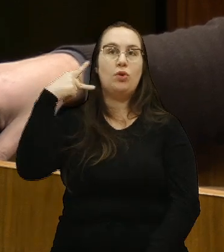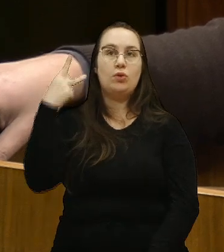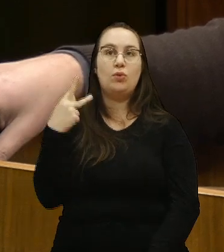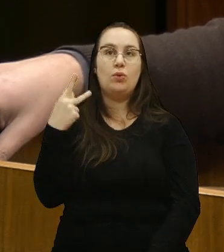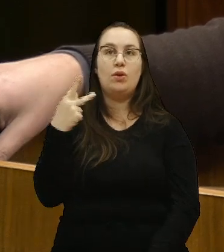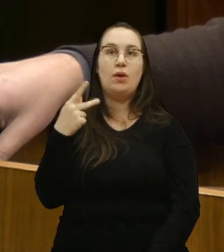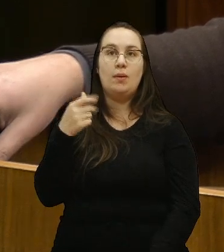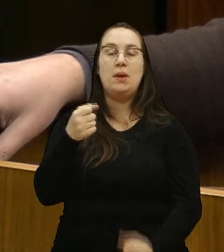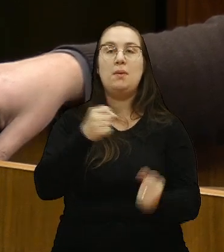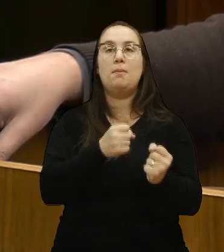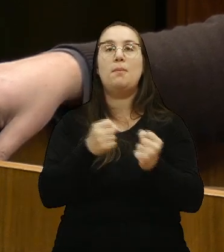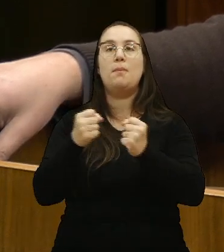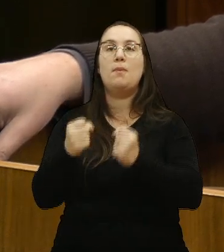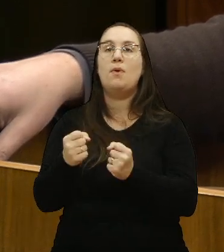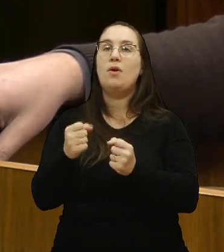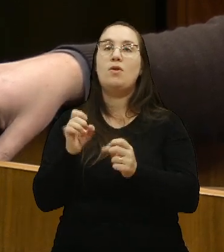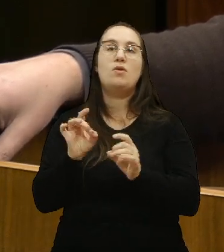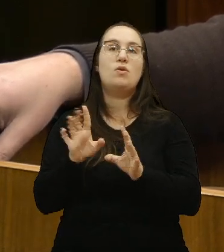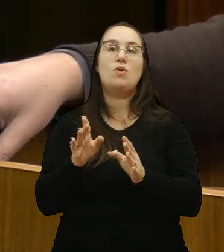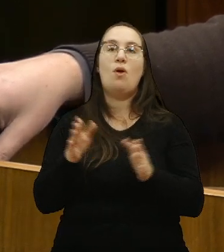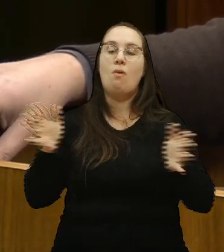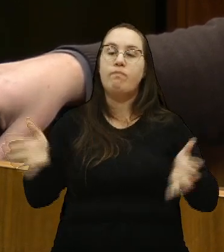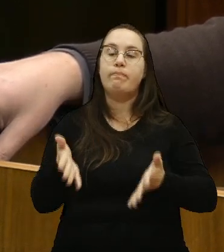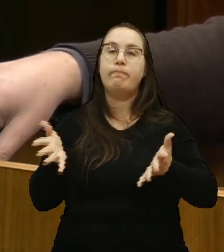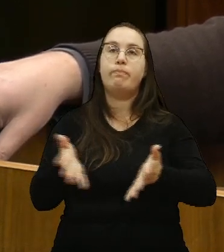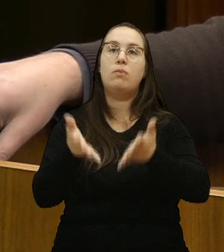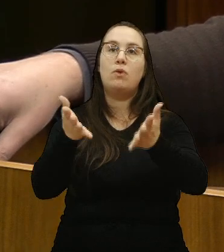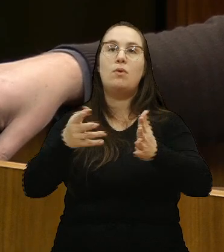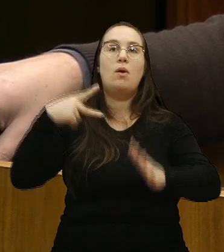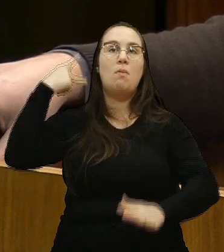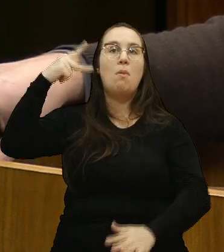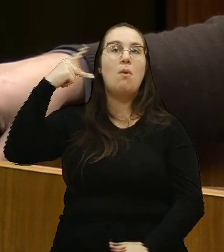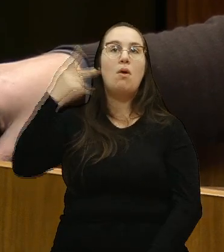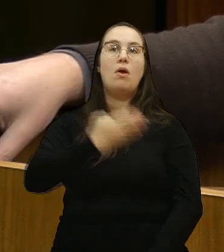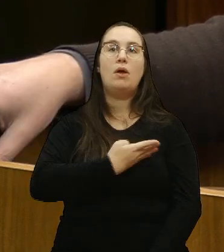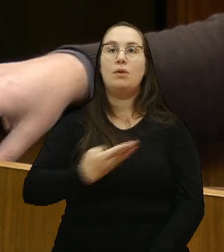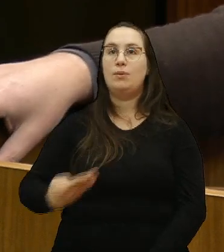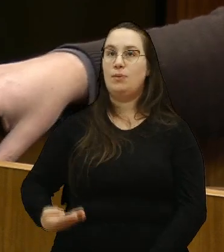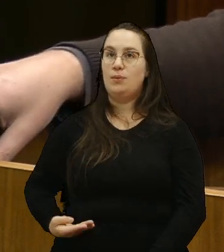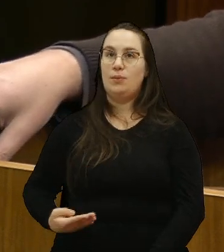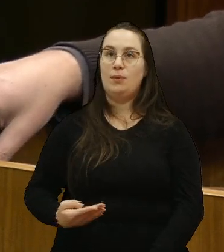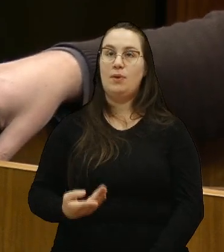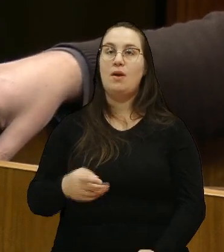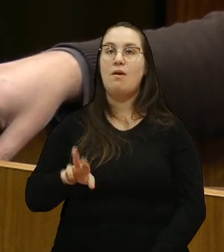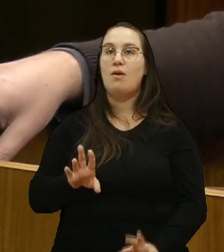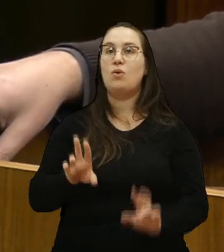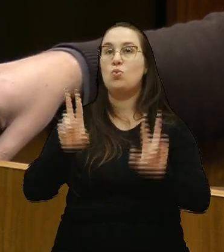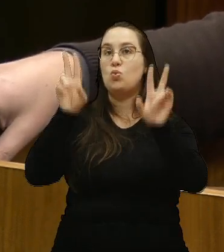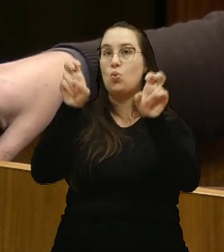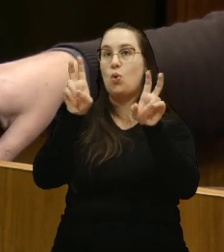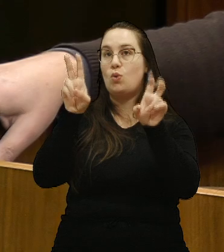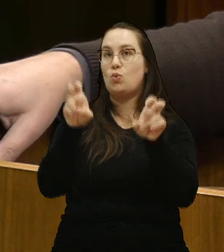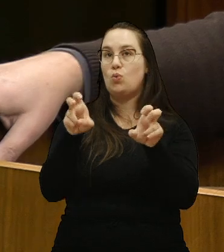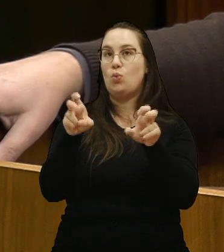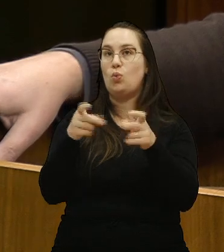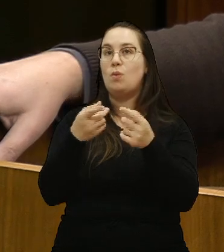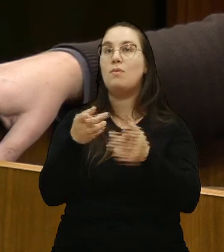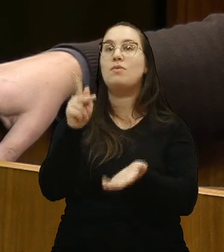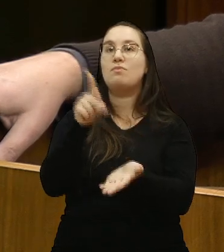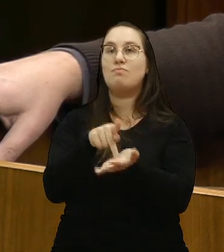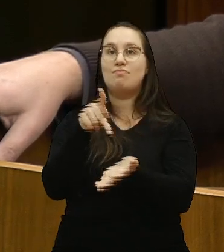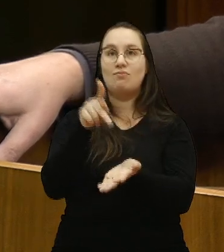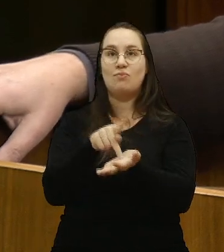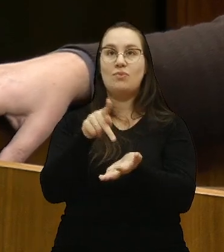gente possa não apenas promover políticas públicas a respeito desse assunto, mas